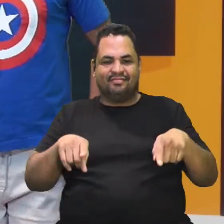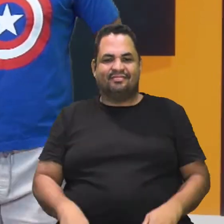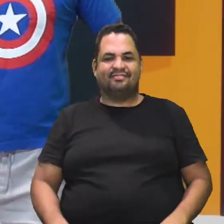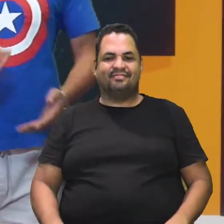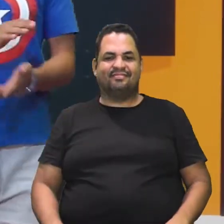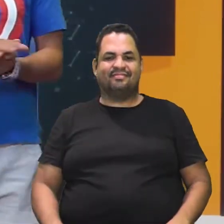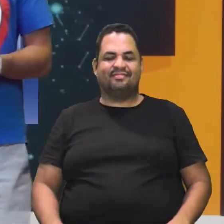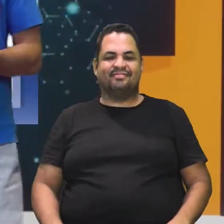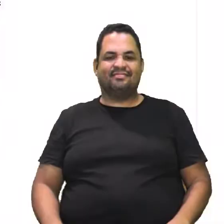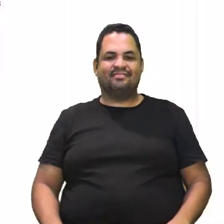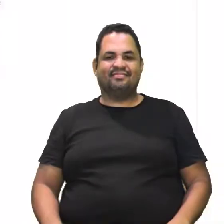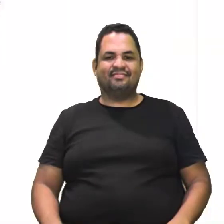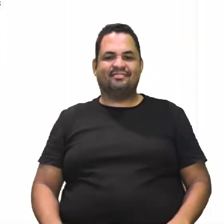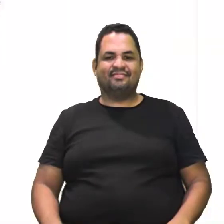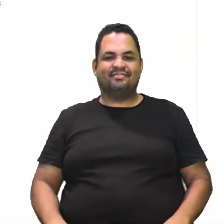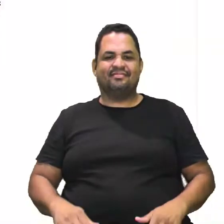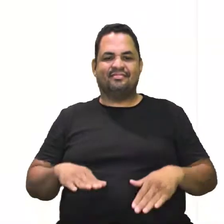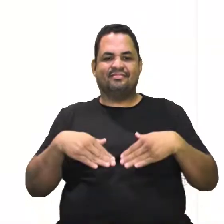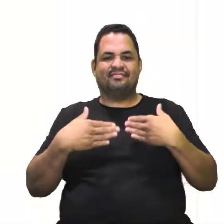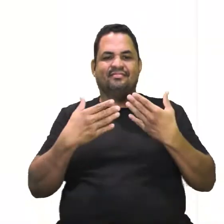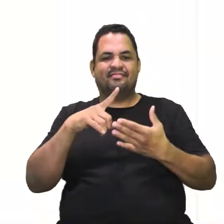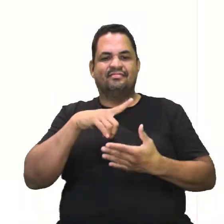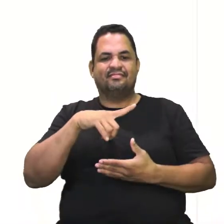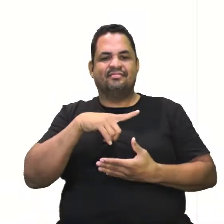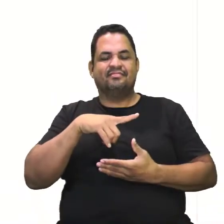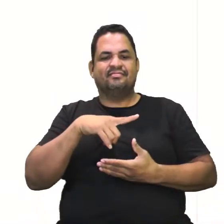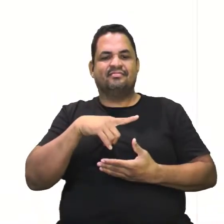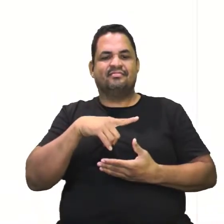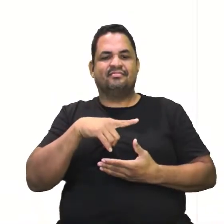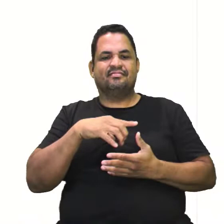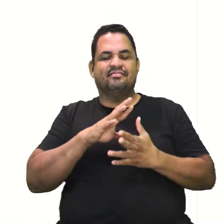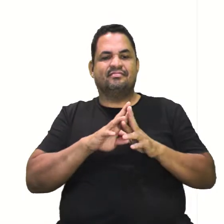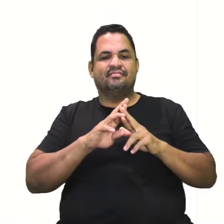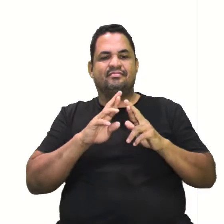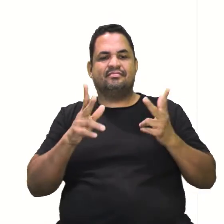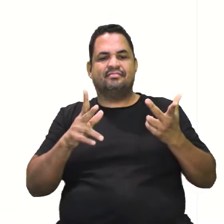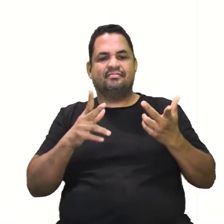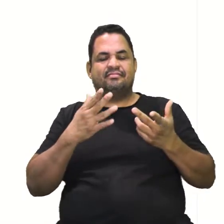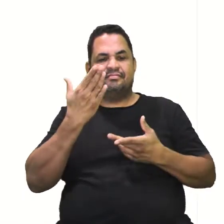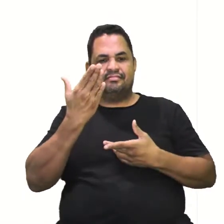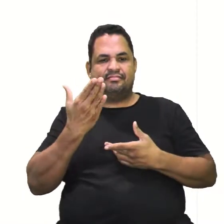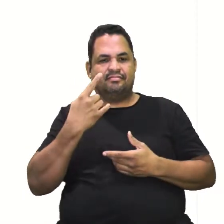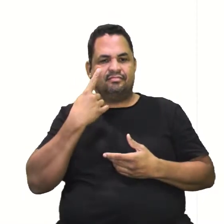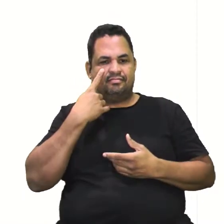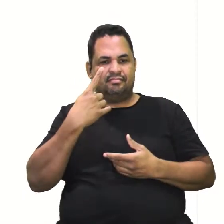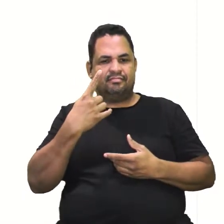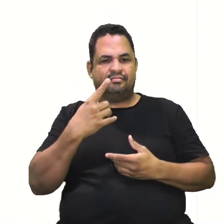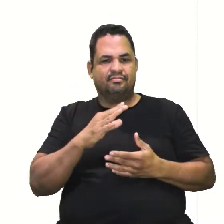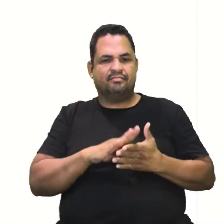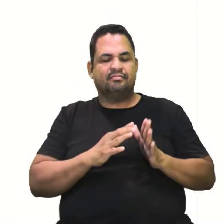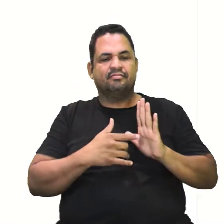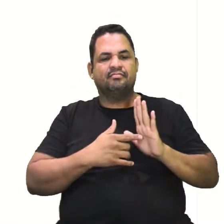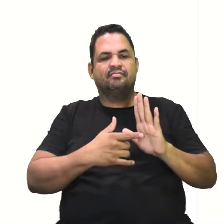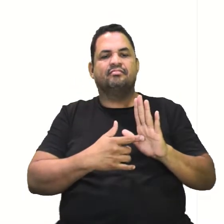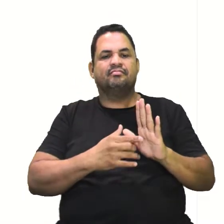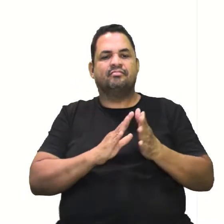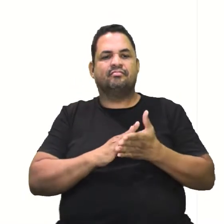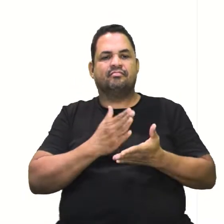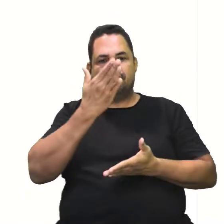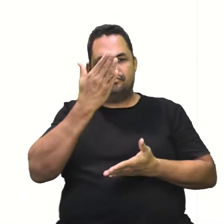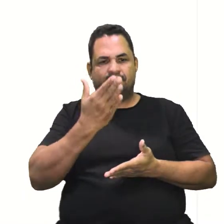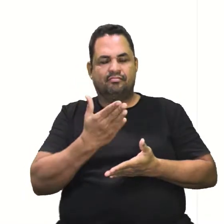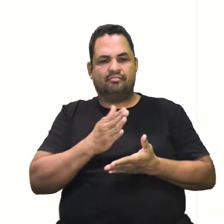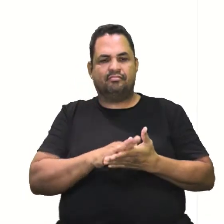fina. Mas então, olha lá, quando a gente tem algo diferenciado, assim, ó, olha aí, agora aqui tá mostrando, né, o corte